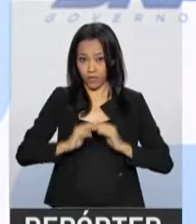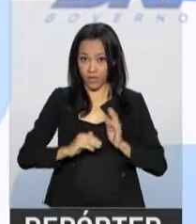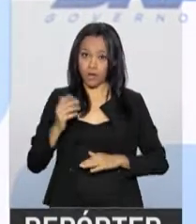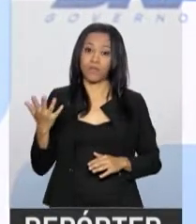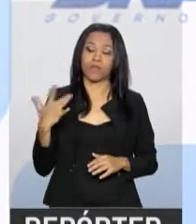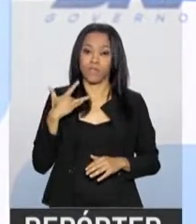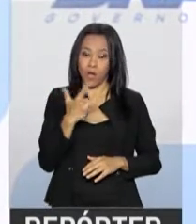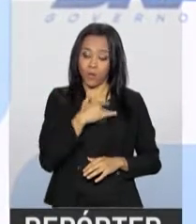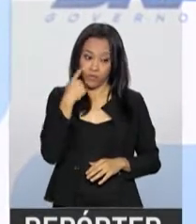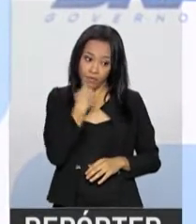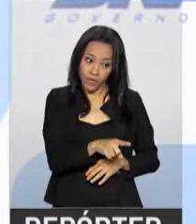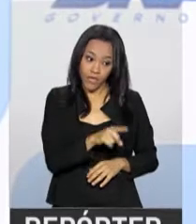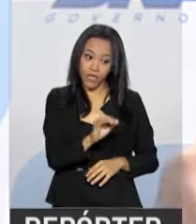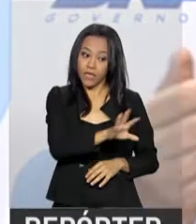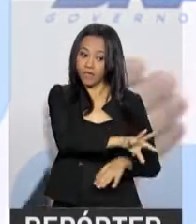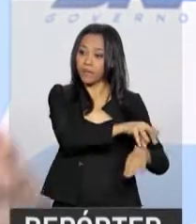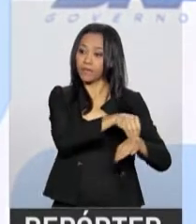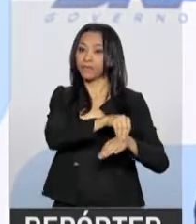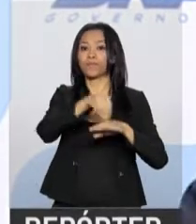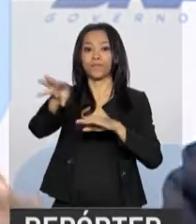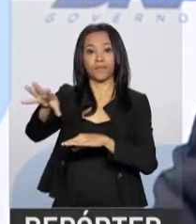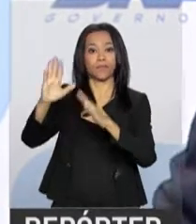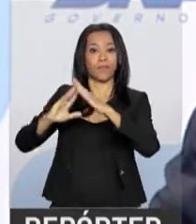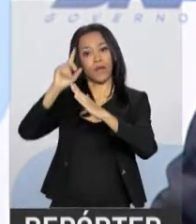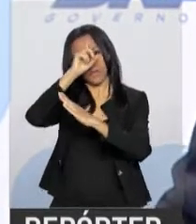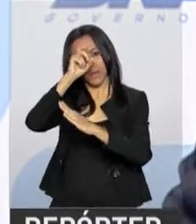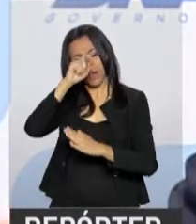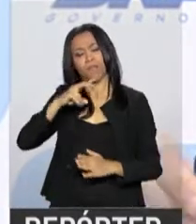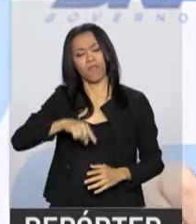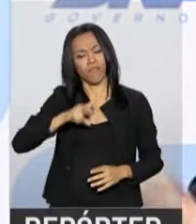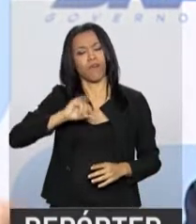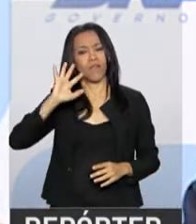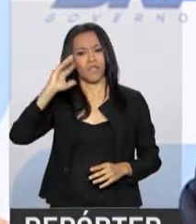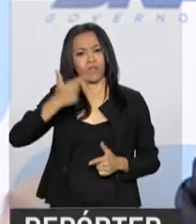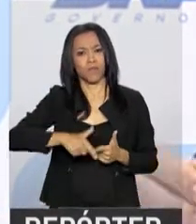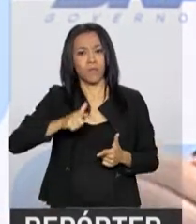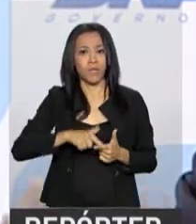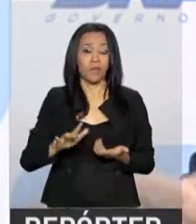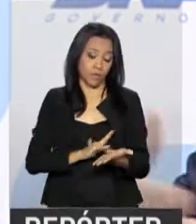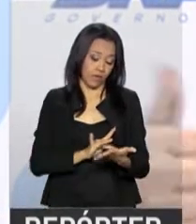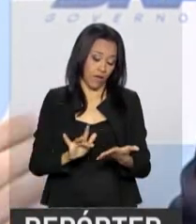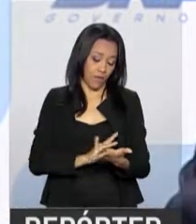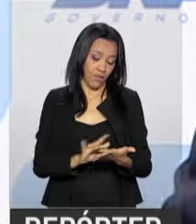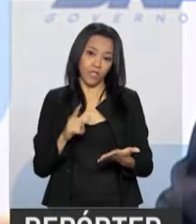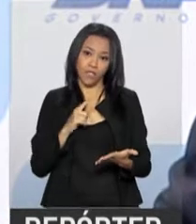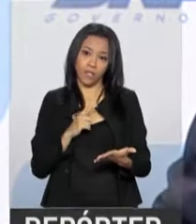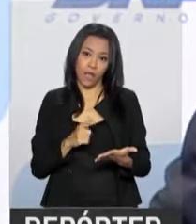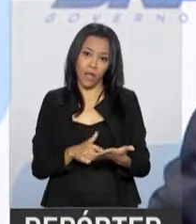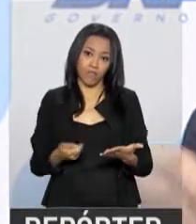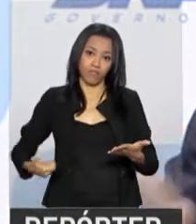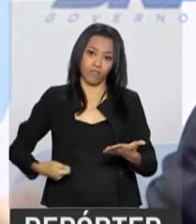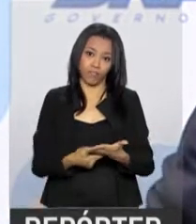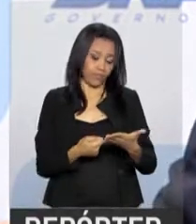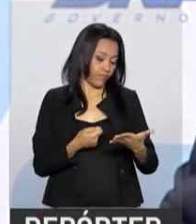a unidade de saúde ele agora vai ver um problema a resolver o problema e no seu tablet que estará conectado no seu